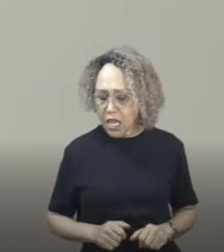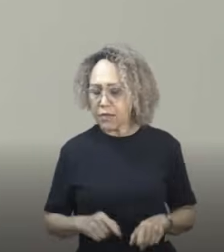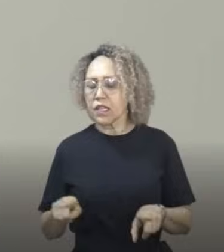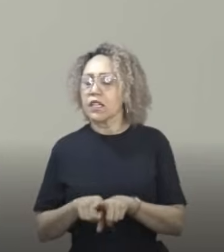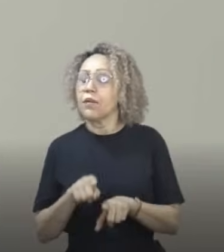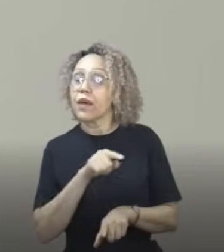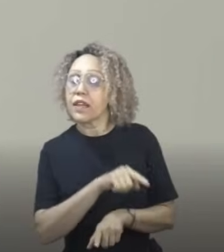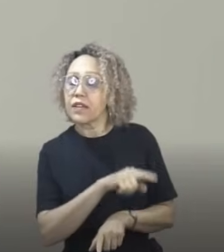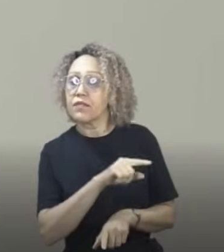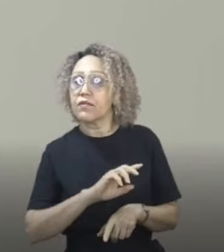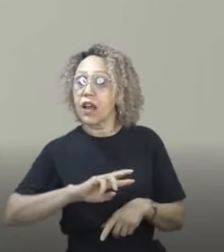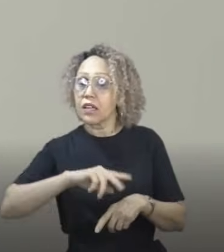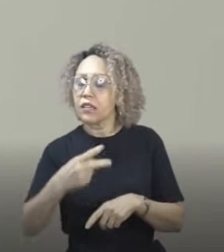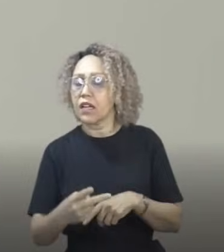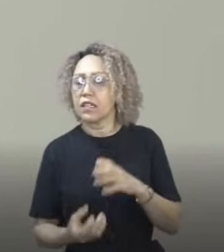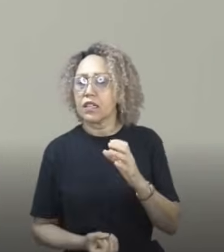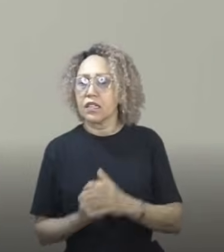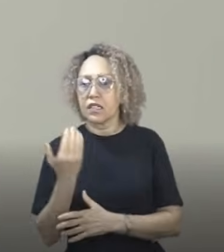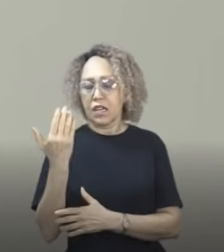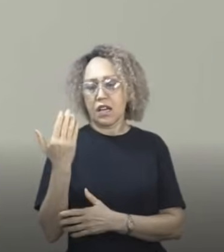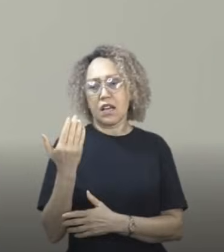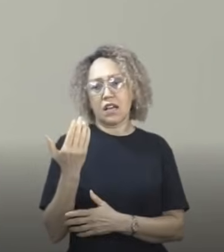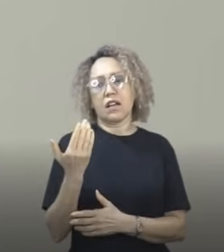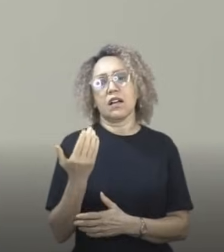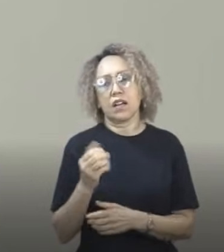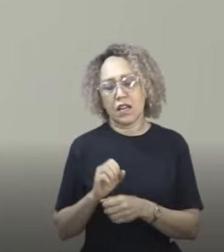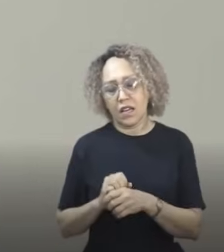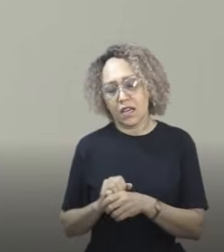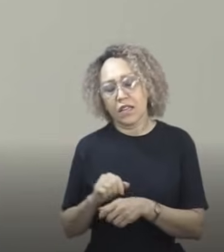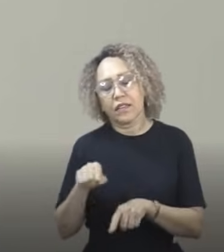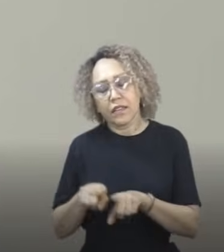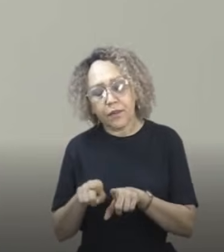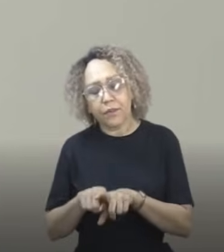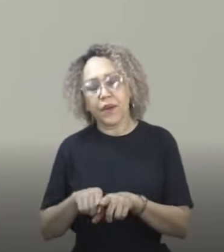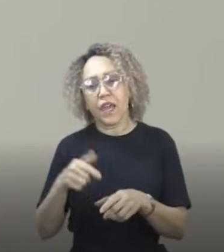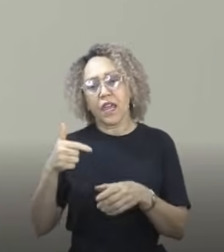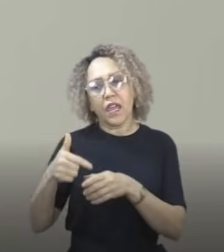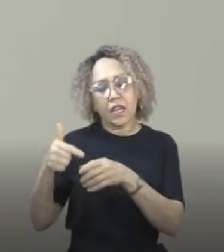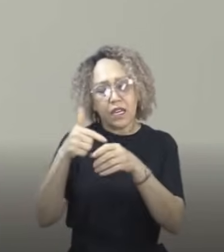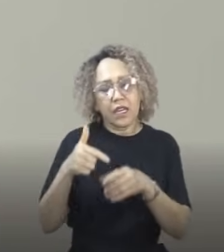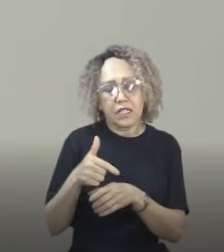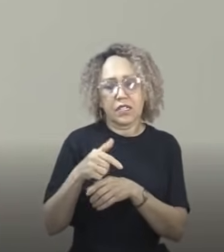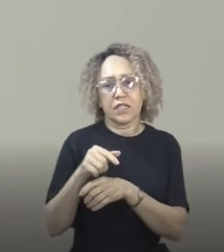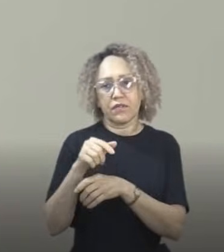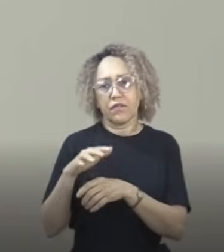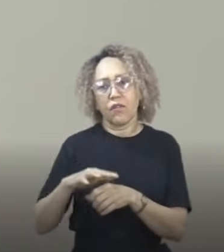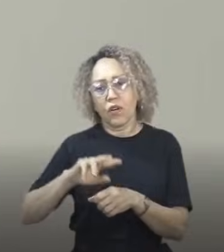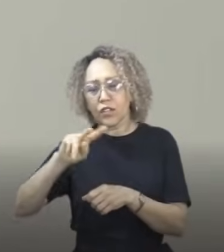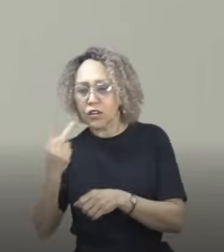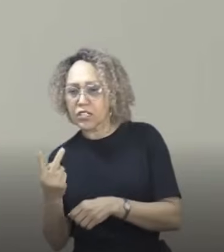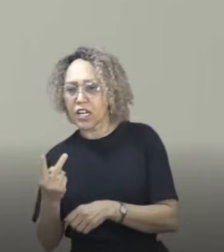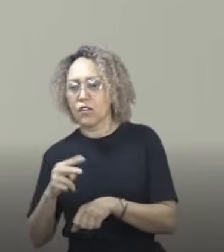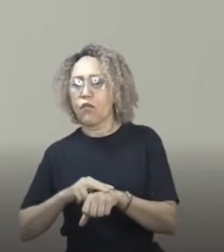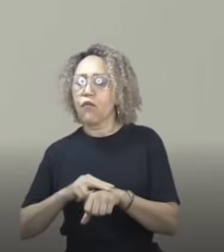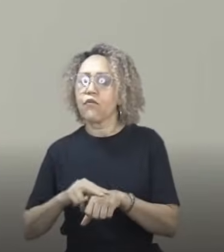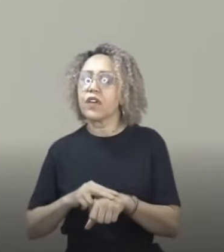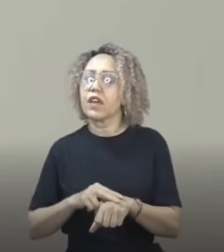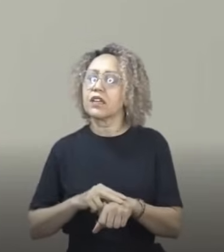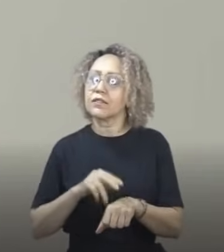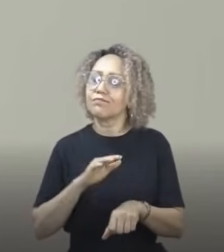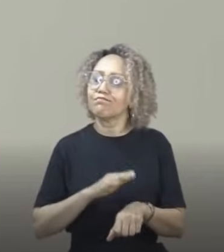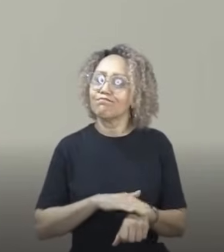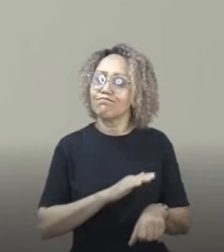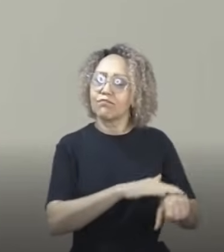possa exportar energia, inclusive, para muitos países. É uma agenda de oportunidade que coloca para os países.